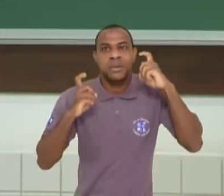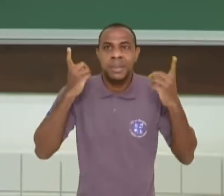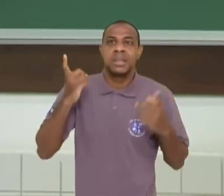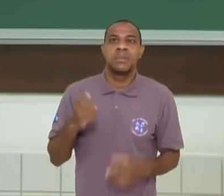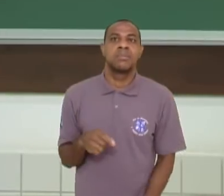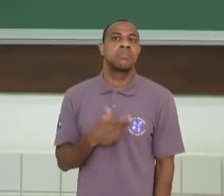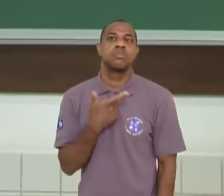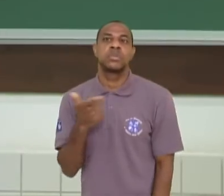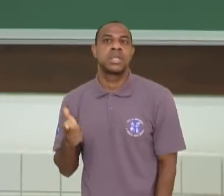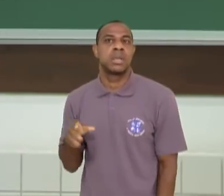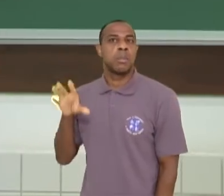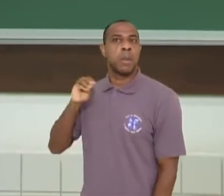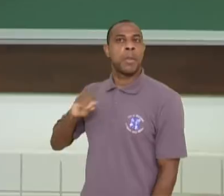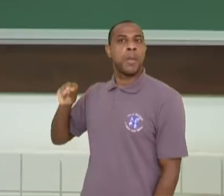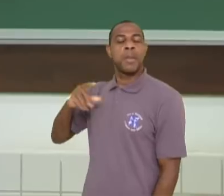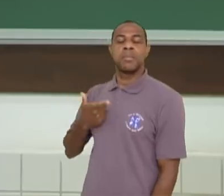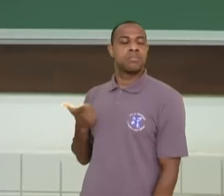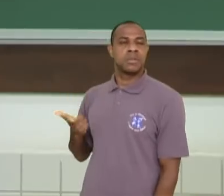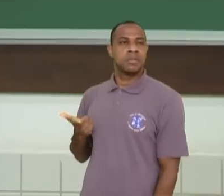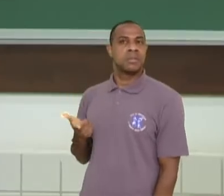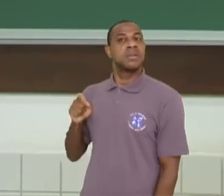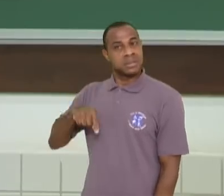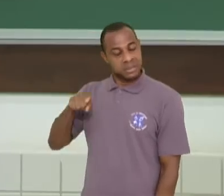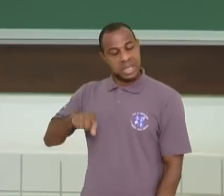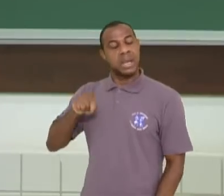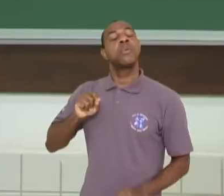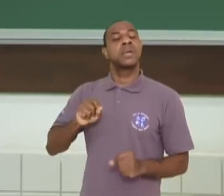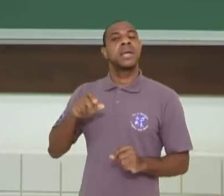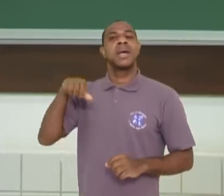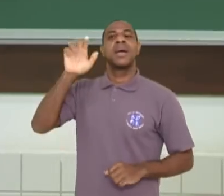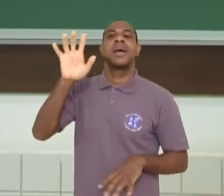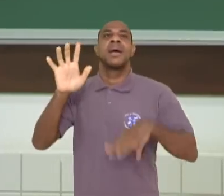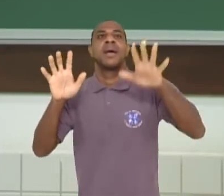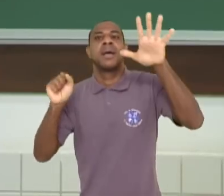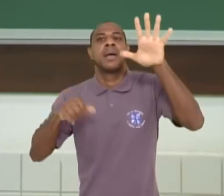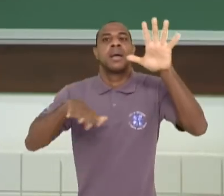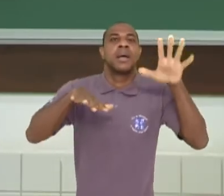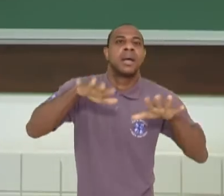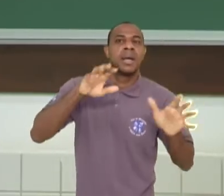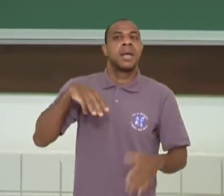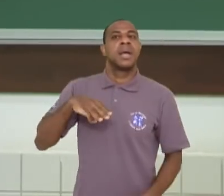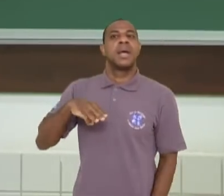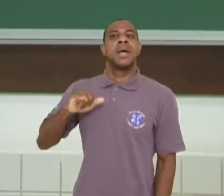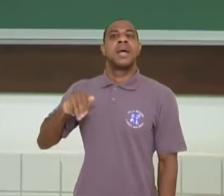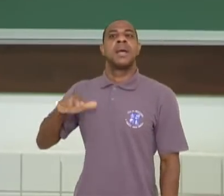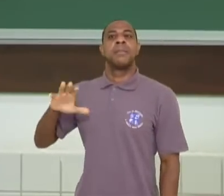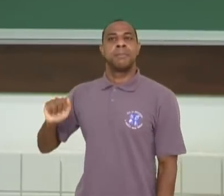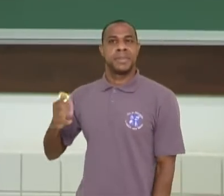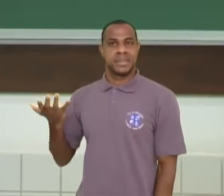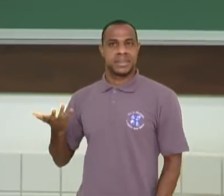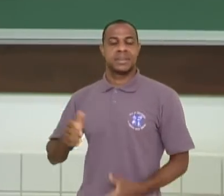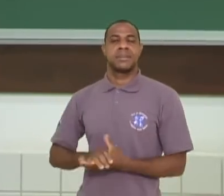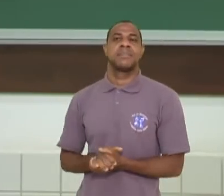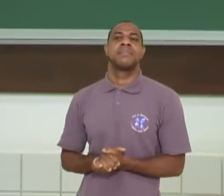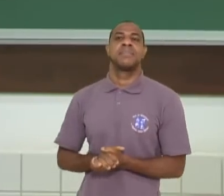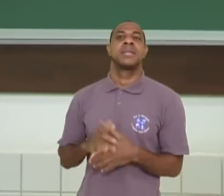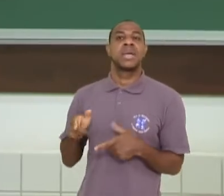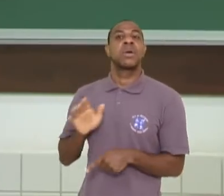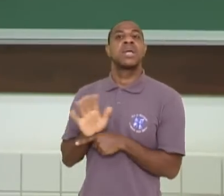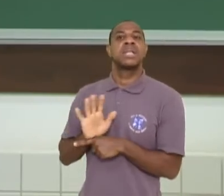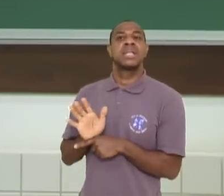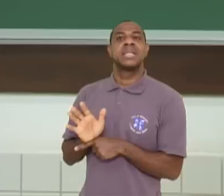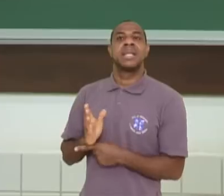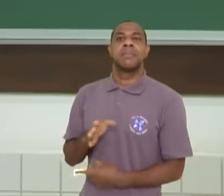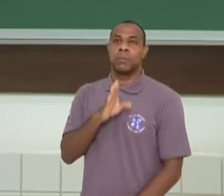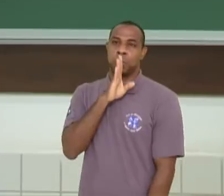da fala. Isso daí envolve a mímica. Não apresentou fala, então a ideia dentro do cinema, né? Do cinema mudo que foi retratado